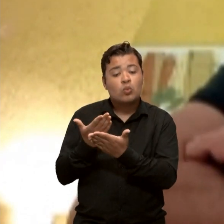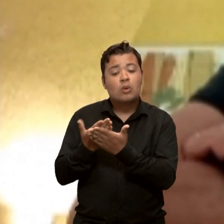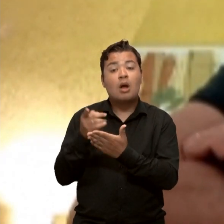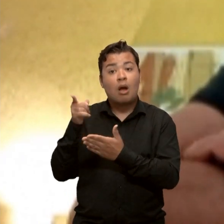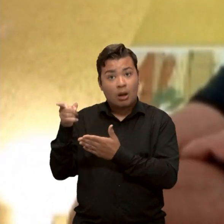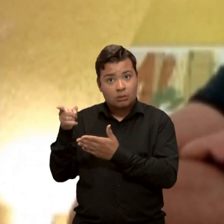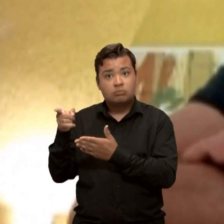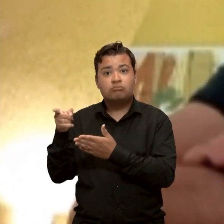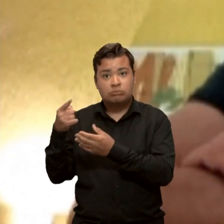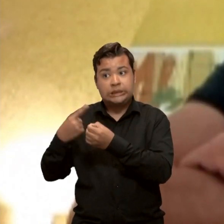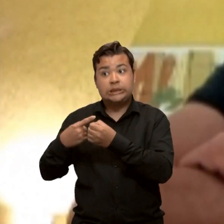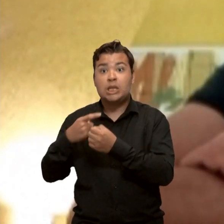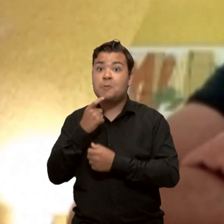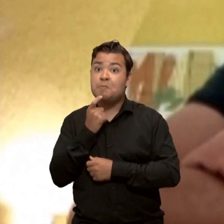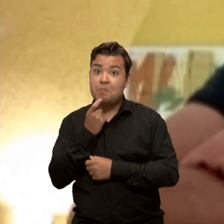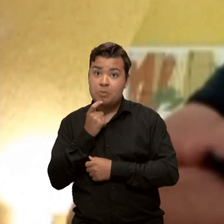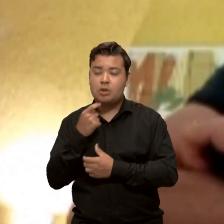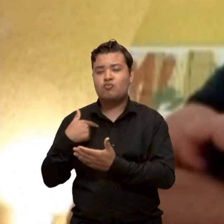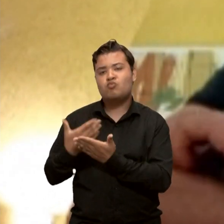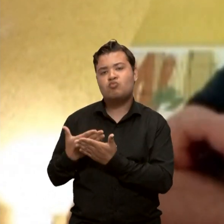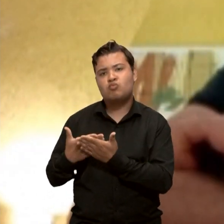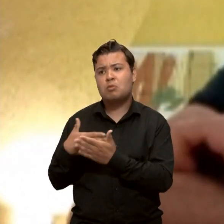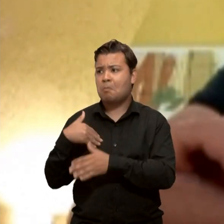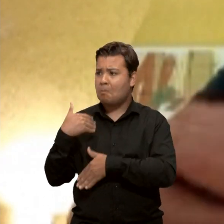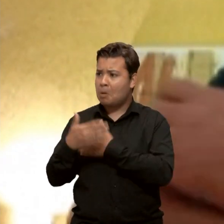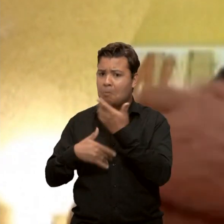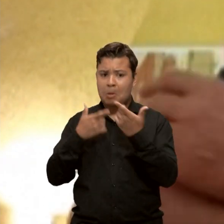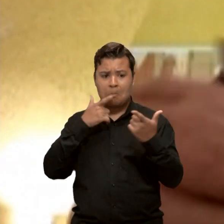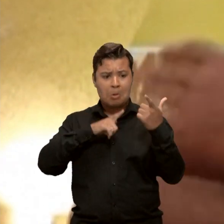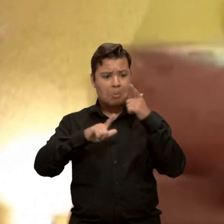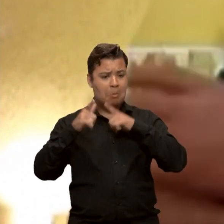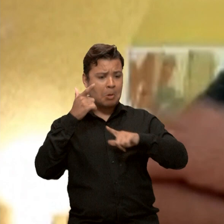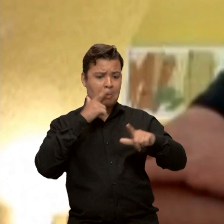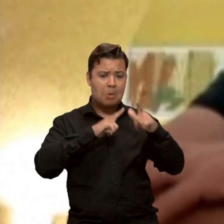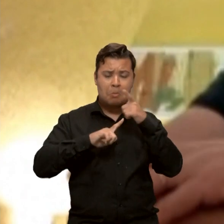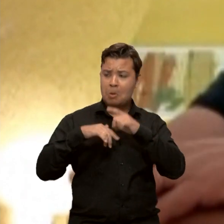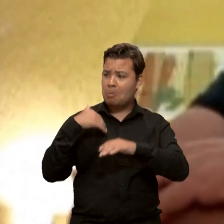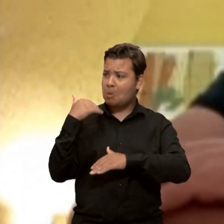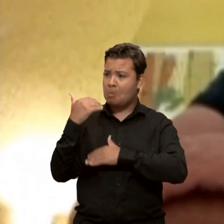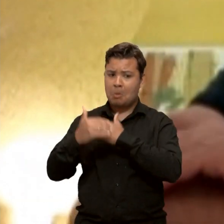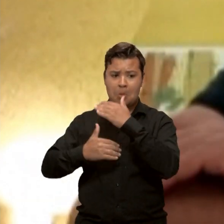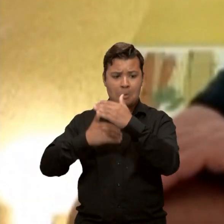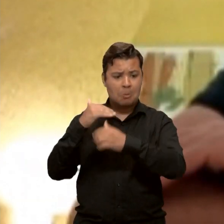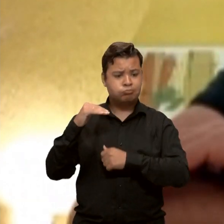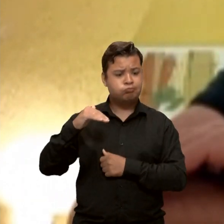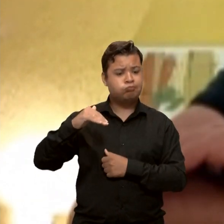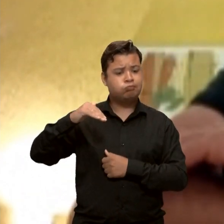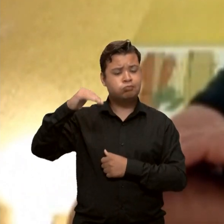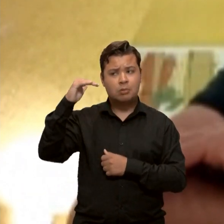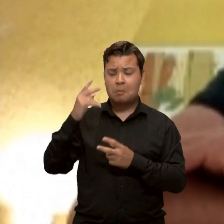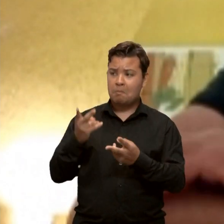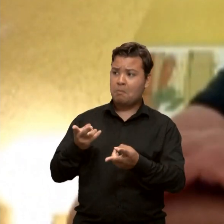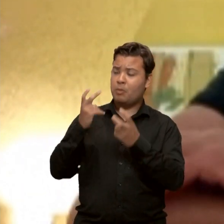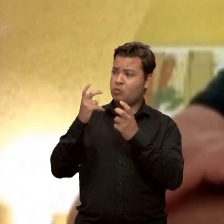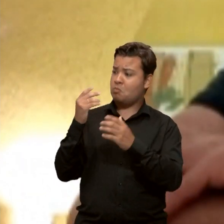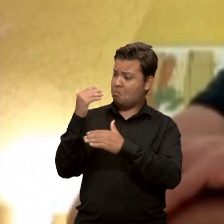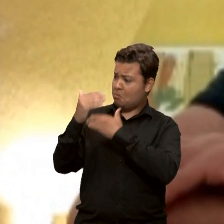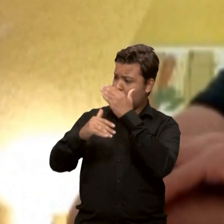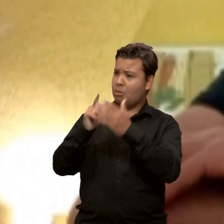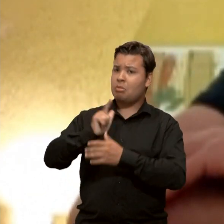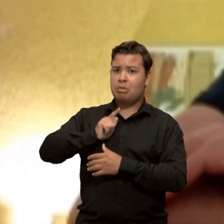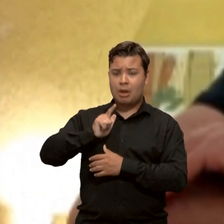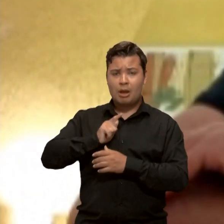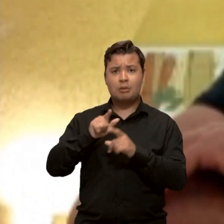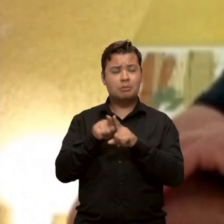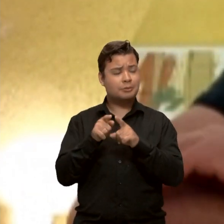Campinas mesmo, e as coisas foram dando certo, a gente vai crescendo, vai vendo, né, o progresso e vai também